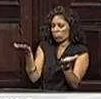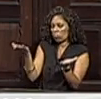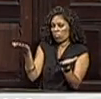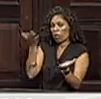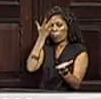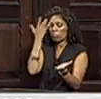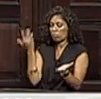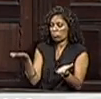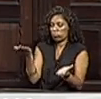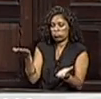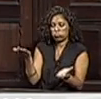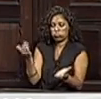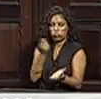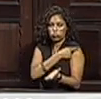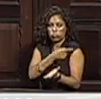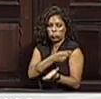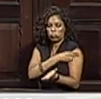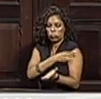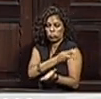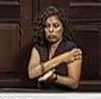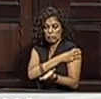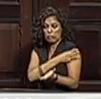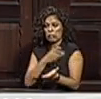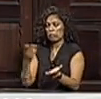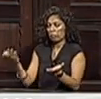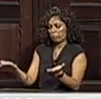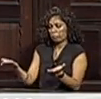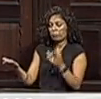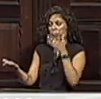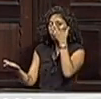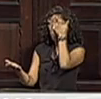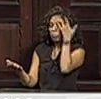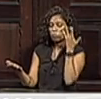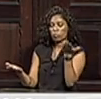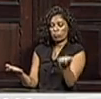na verdade, essa emenda ela não busca